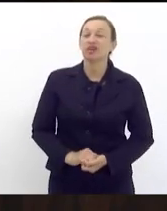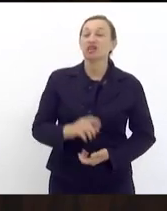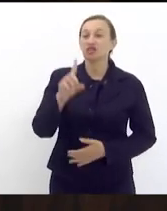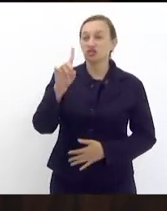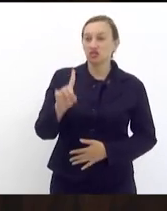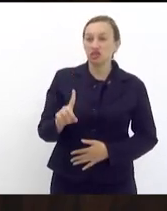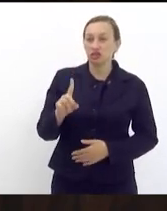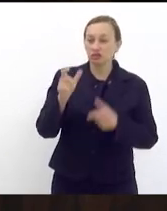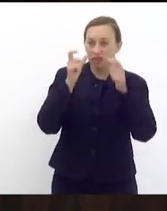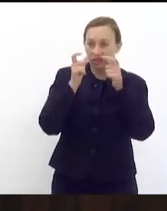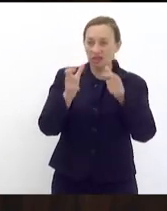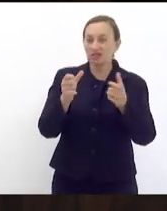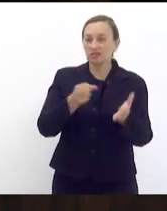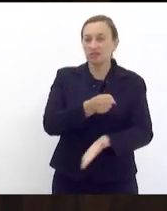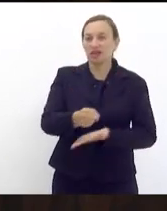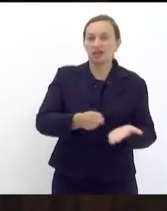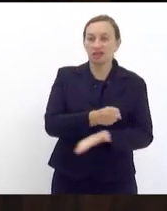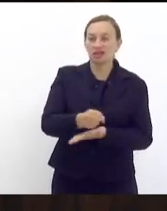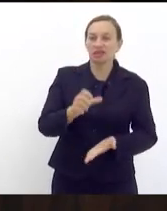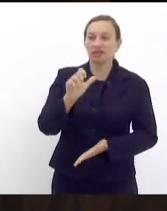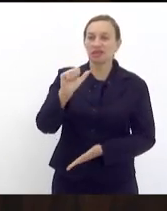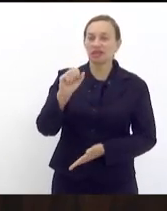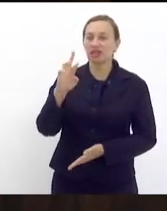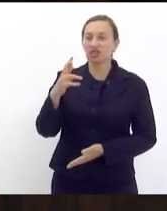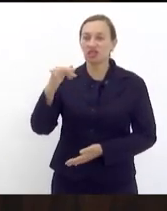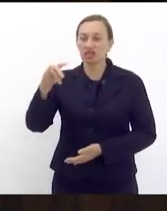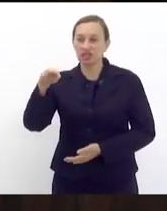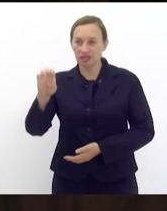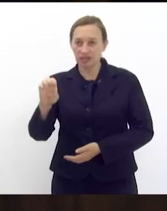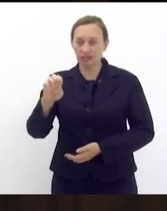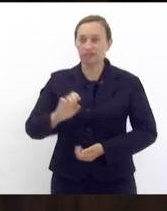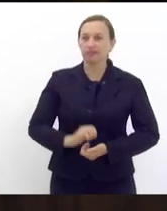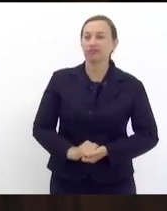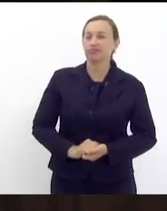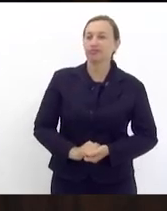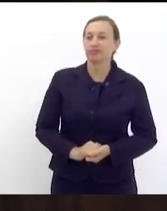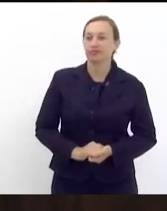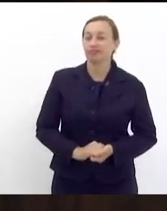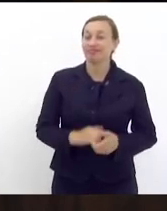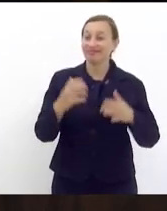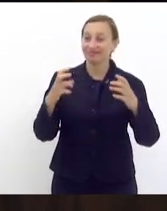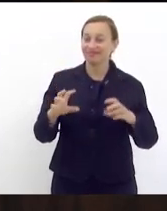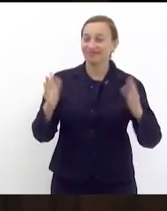Diretora da Atenção Básica, Cristiane Domingues.